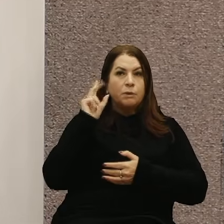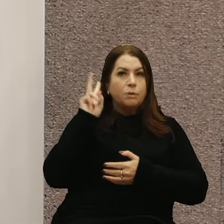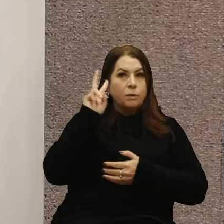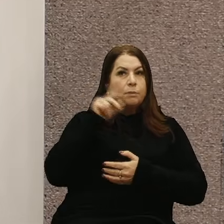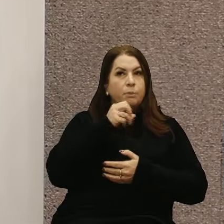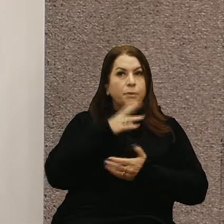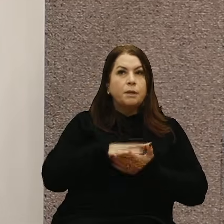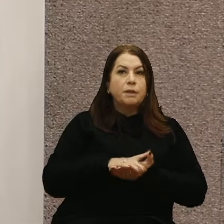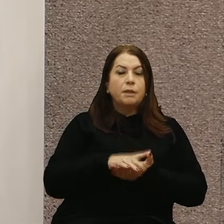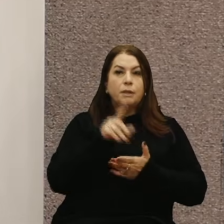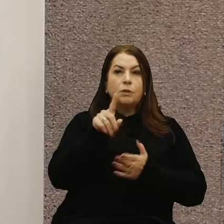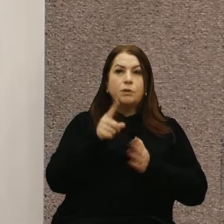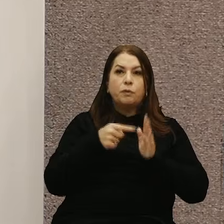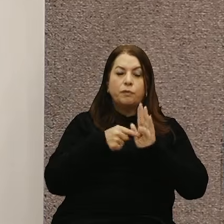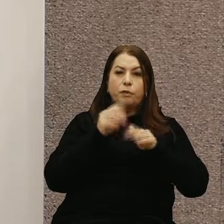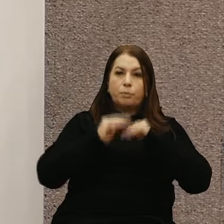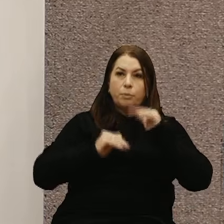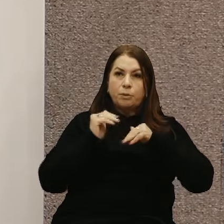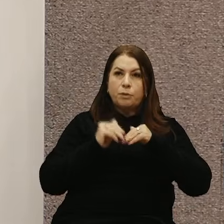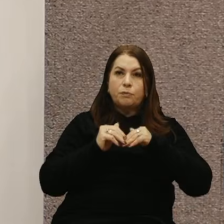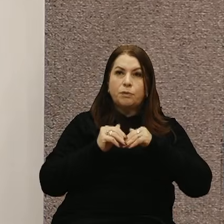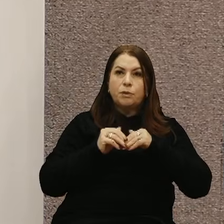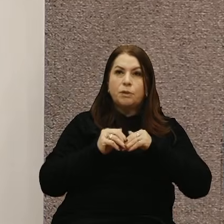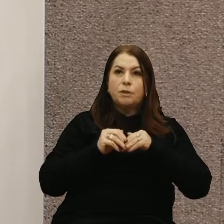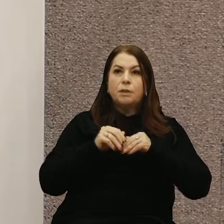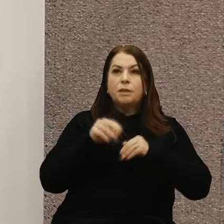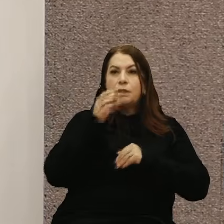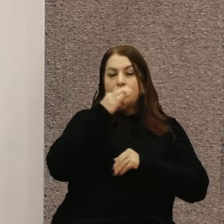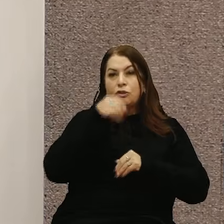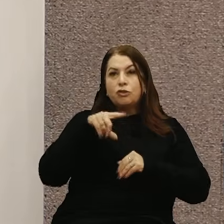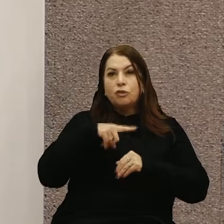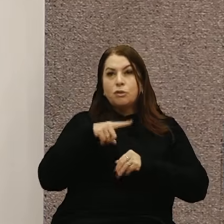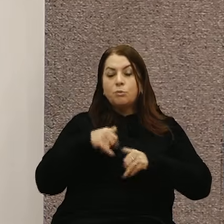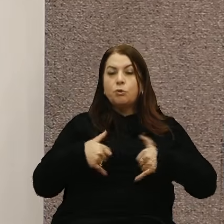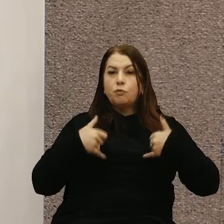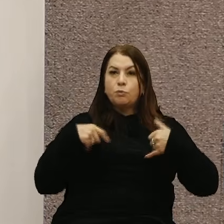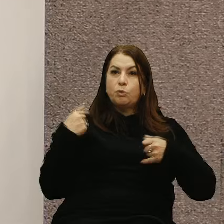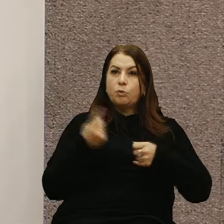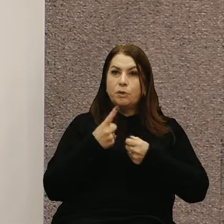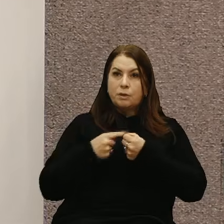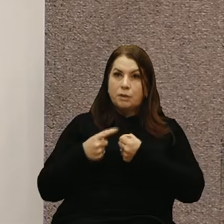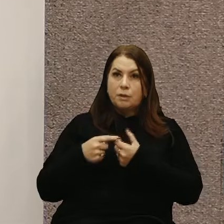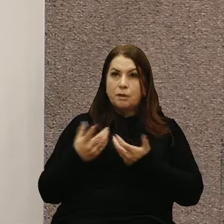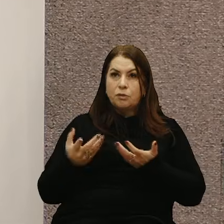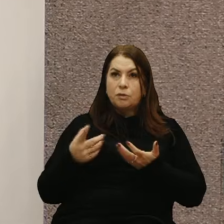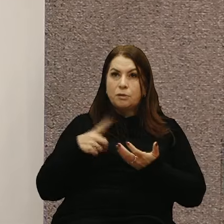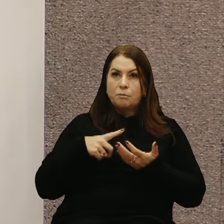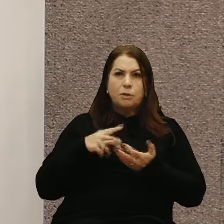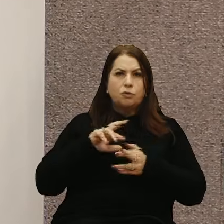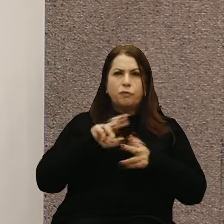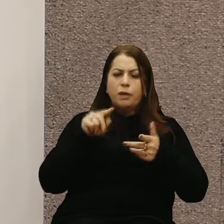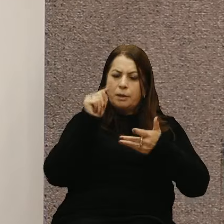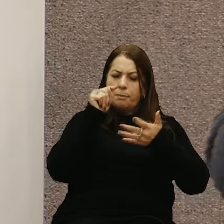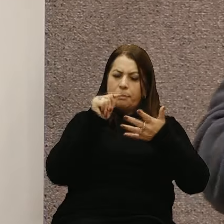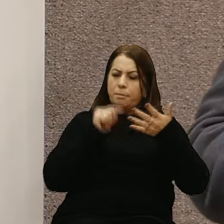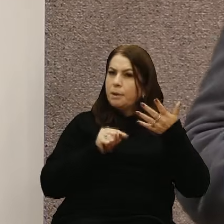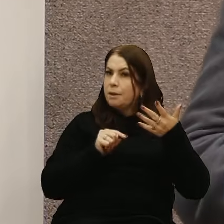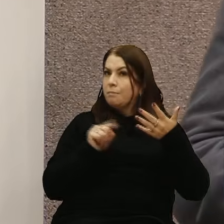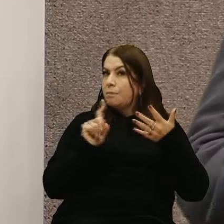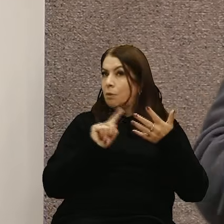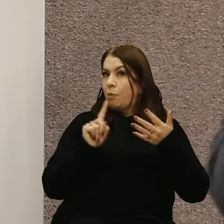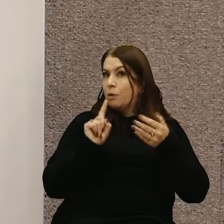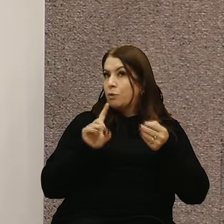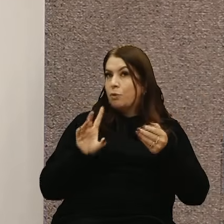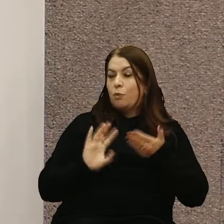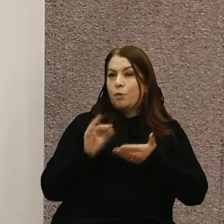muito bem quando foi implementada e o título que Caxias do Sul tinha, né? Motivo de orgulho para a nossa cidade. Mas nós temos uma série de situações que fogem à